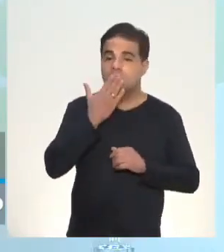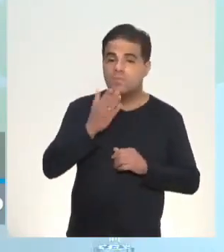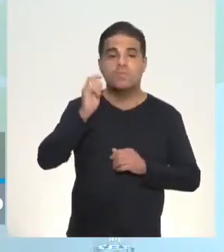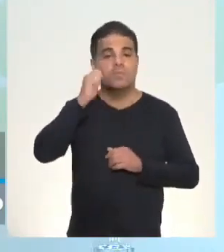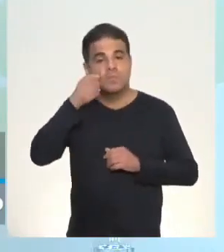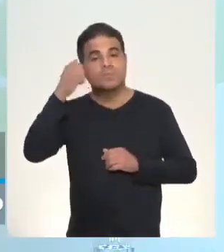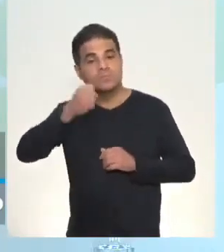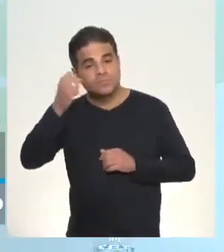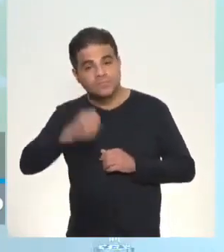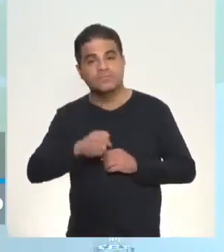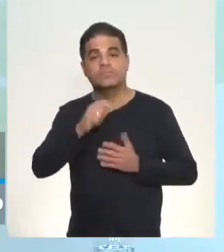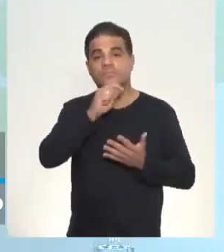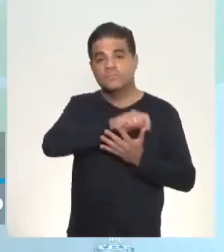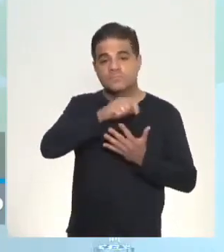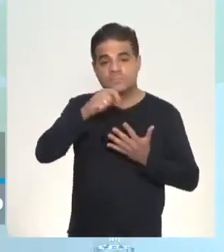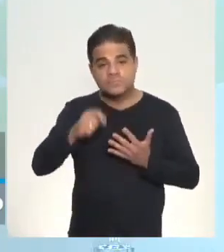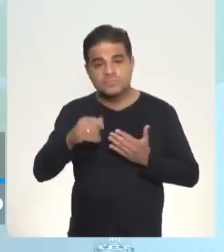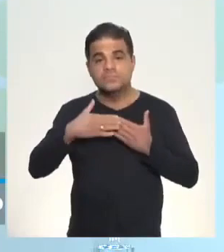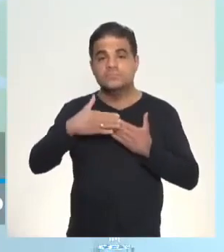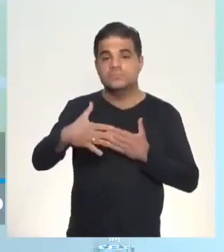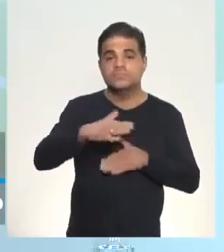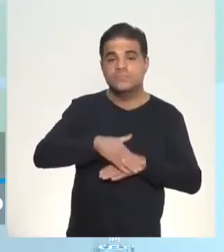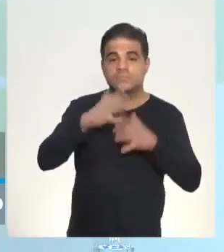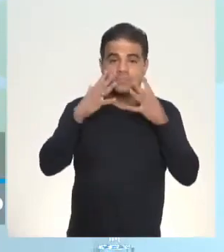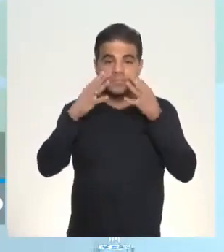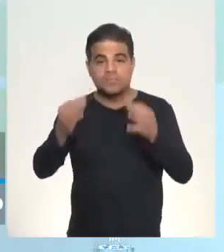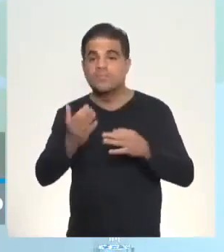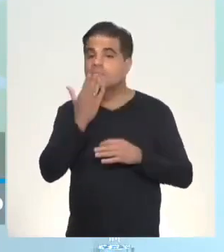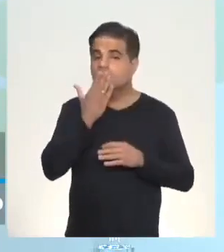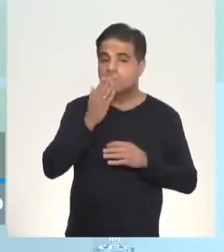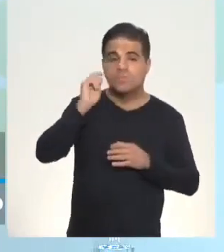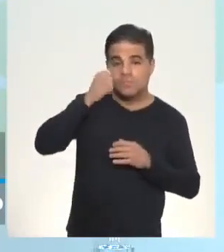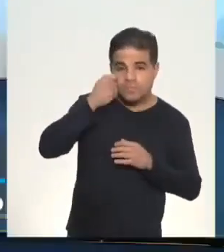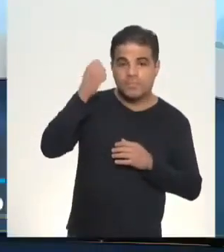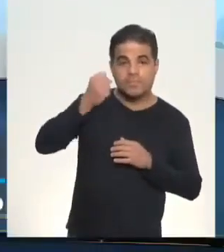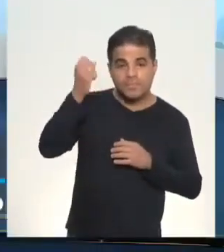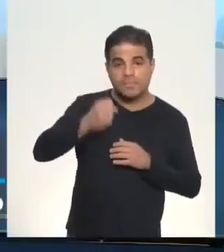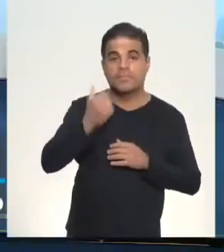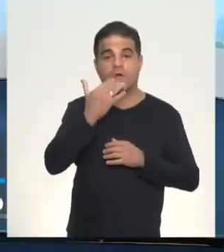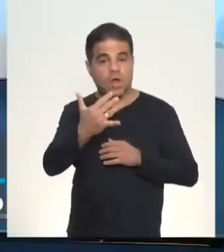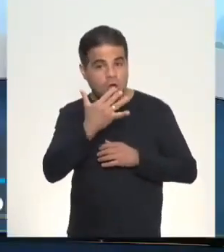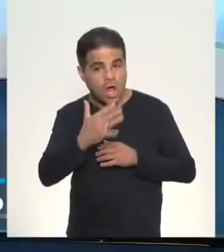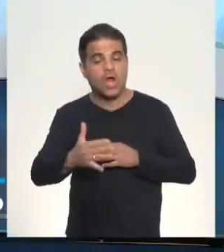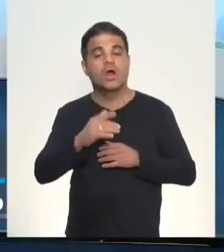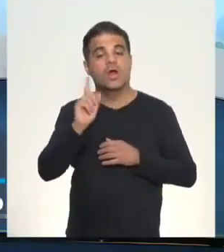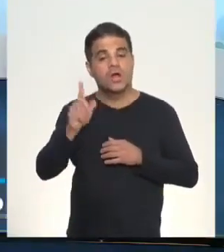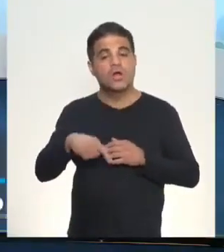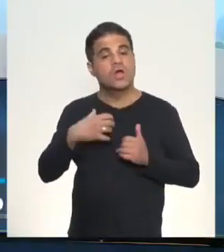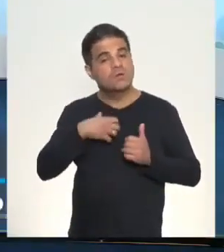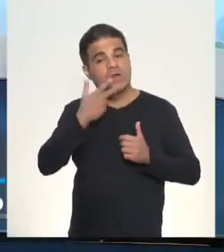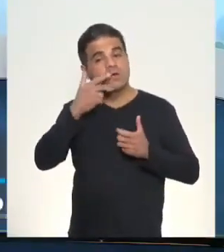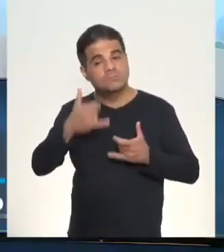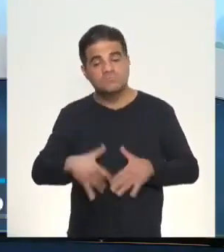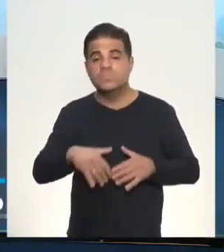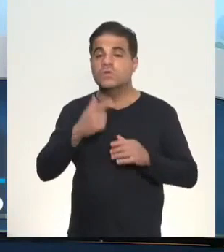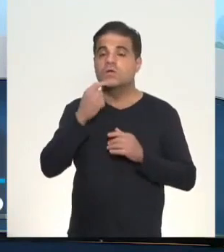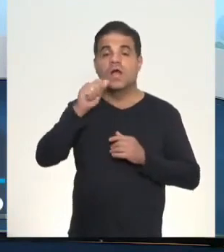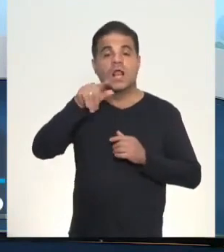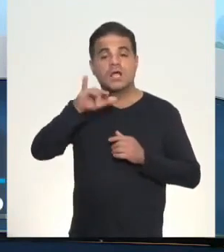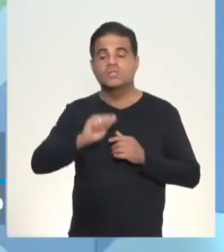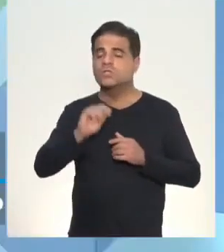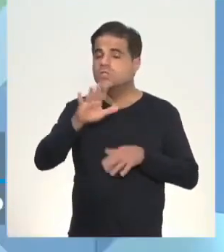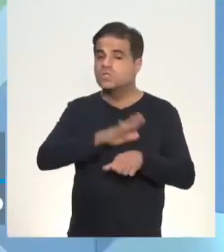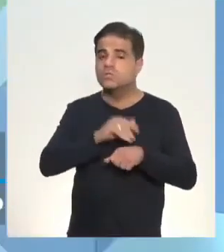gente falando a respeito disso. O que chama mais atenção é ser mudo e preto e e branco. Também, o Alexandre, para eles é bem diferente. O Alexandre chamando a